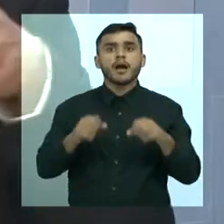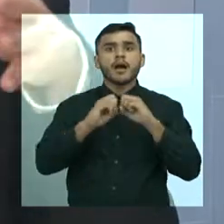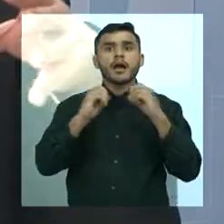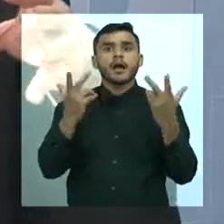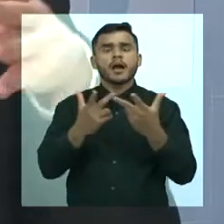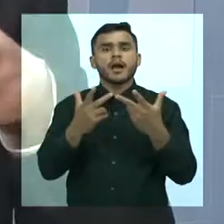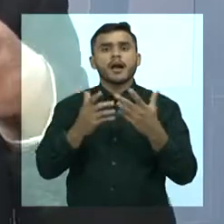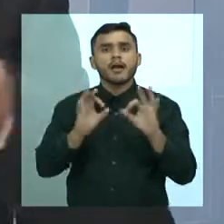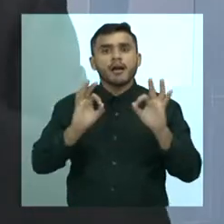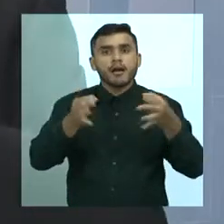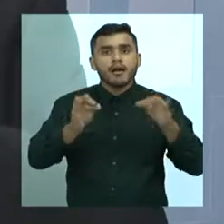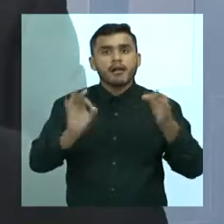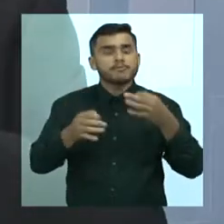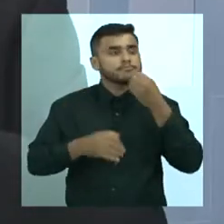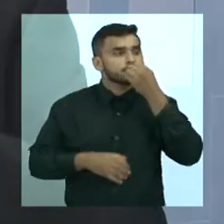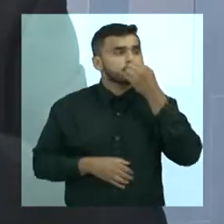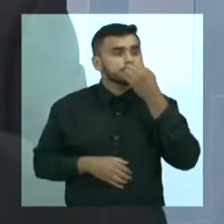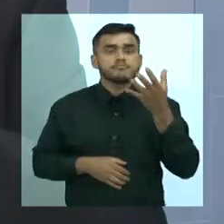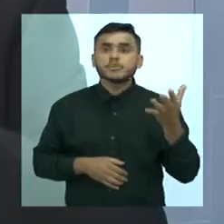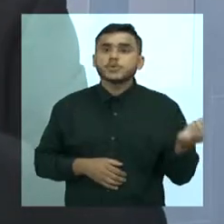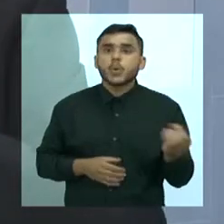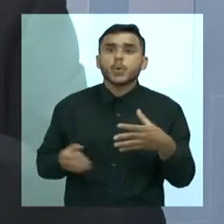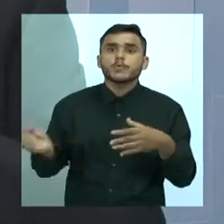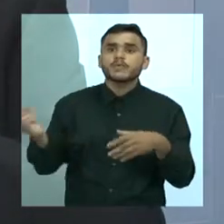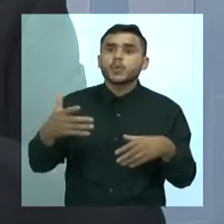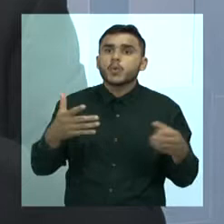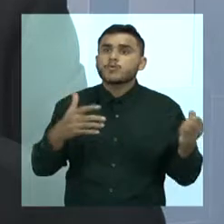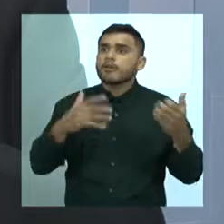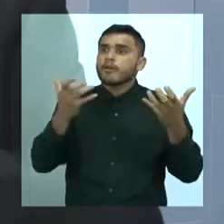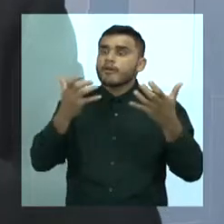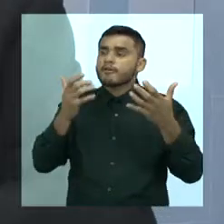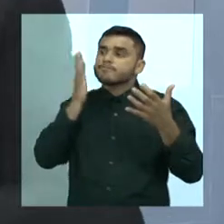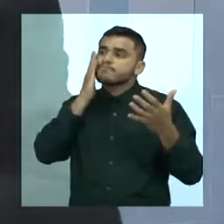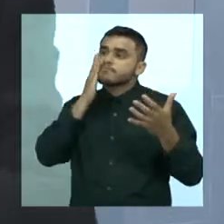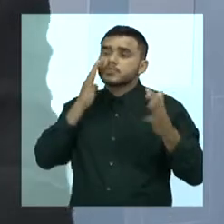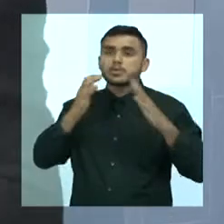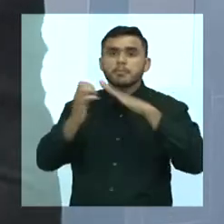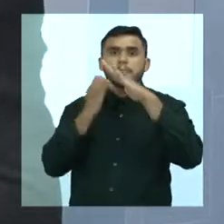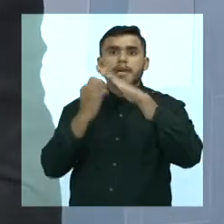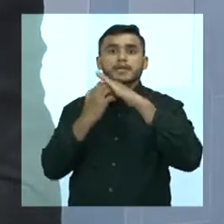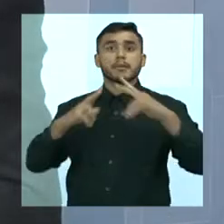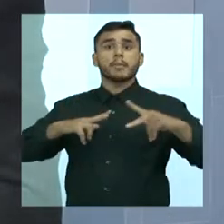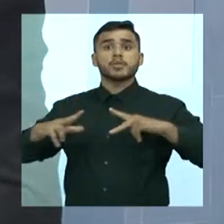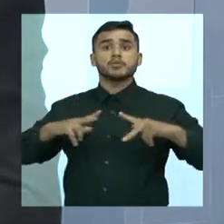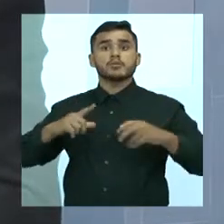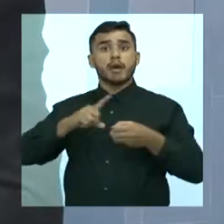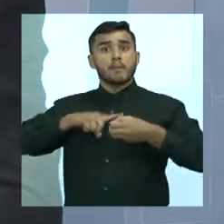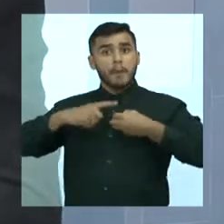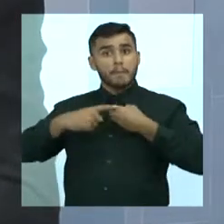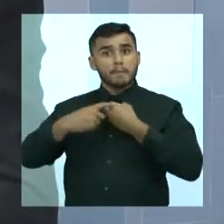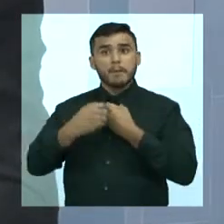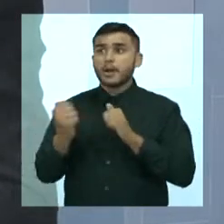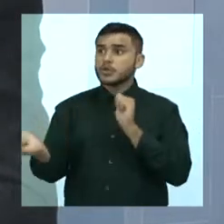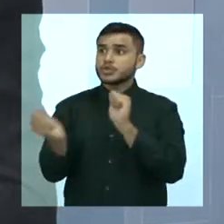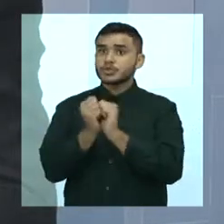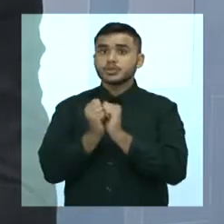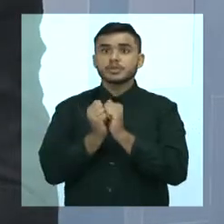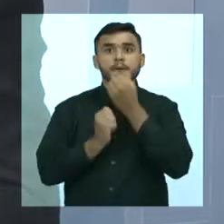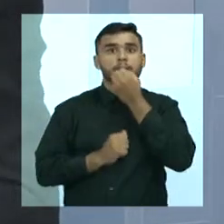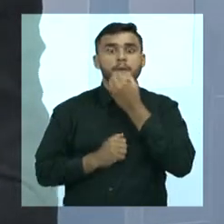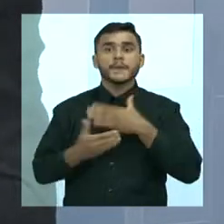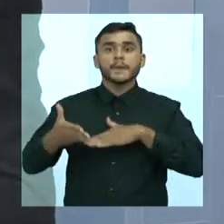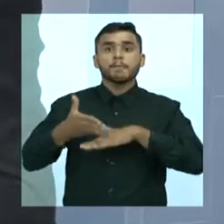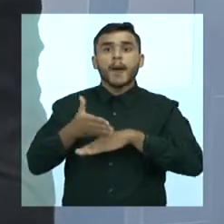que outras entidades do setor privado venham a cá fazer sua